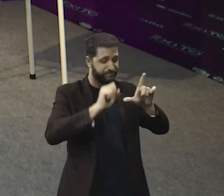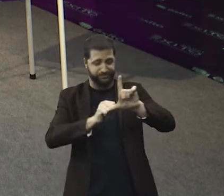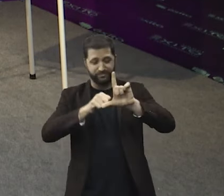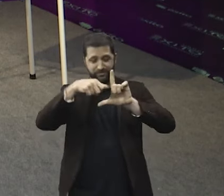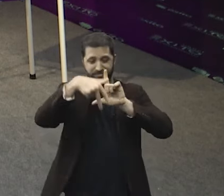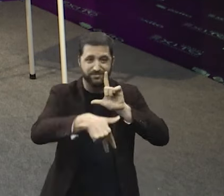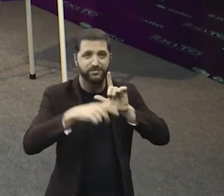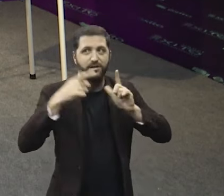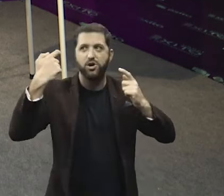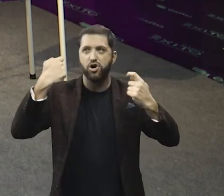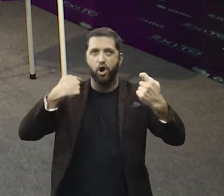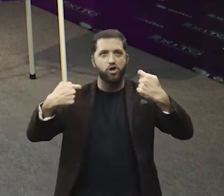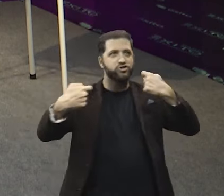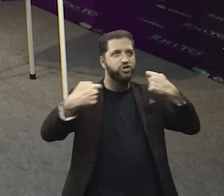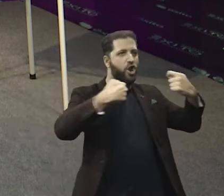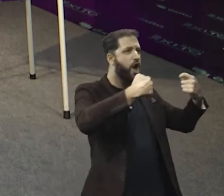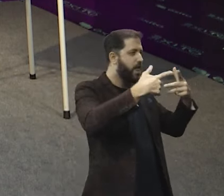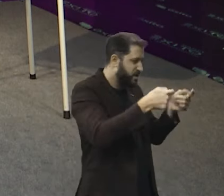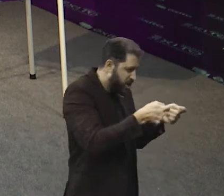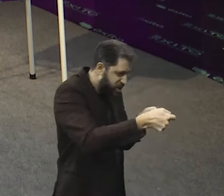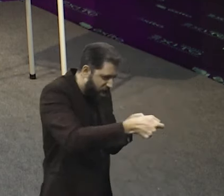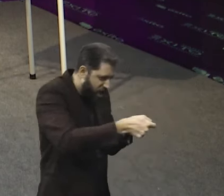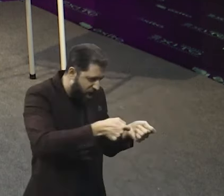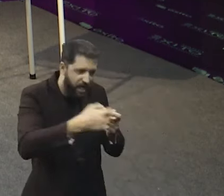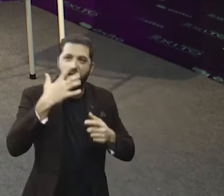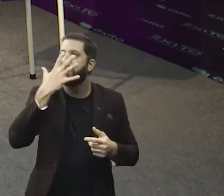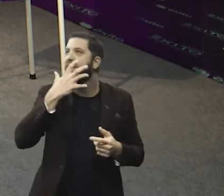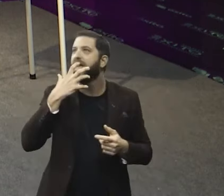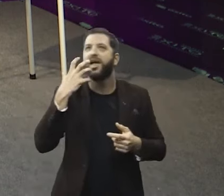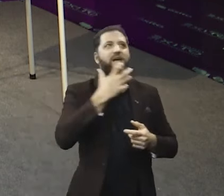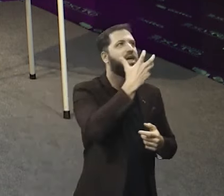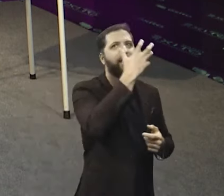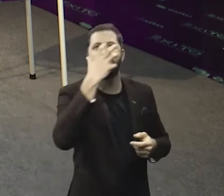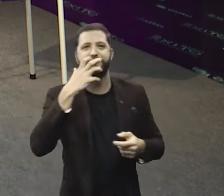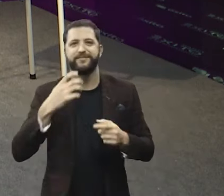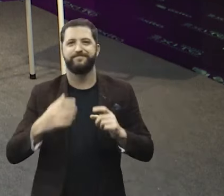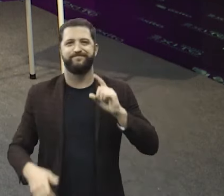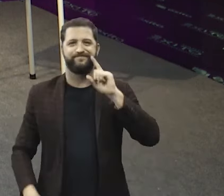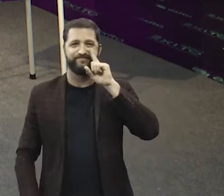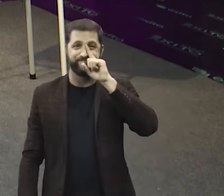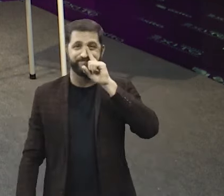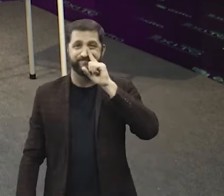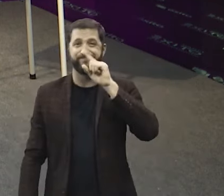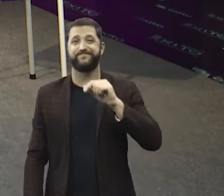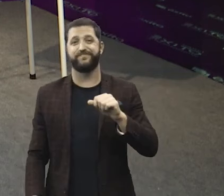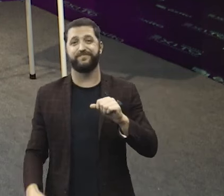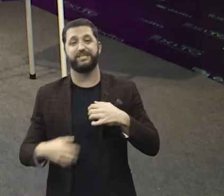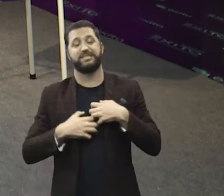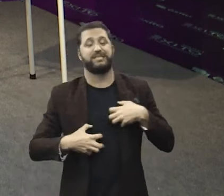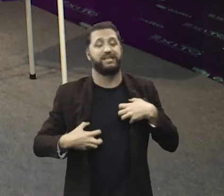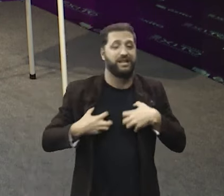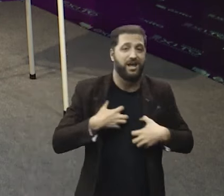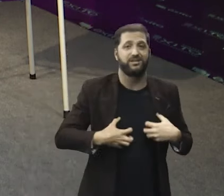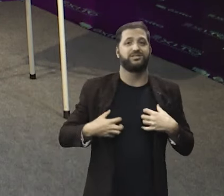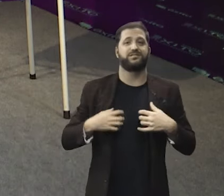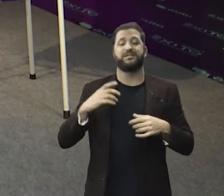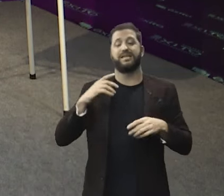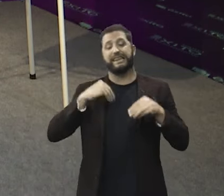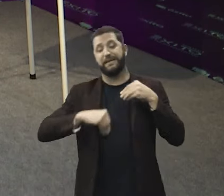então o risco é tremendo quando usado em excesso para ansiedade pra depressão